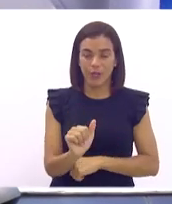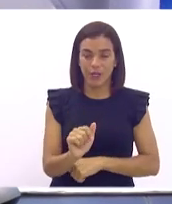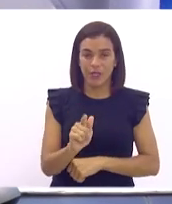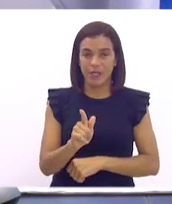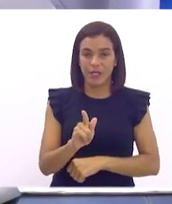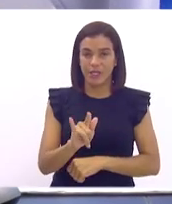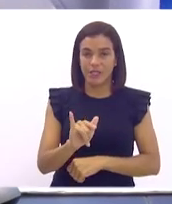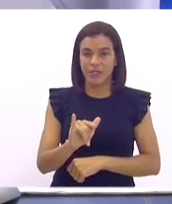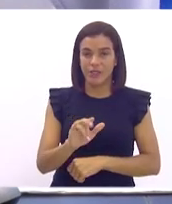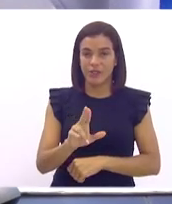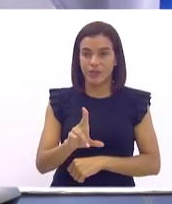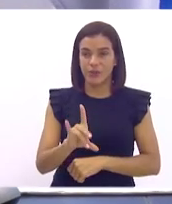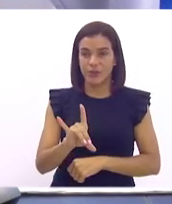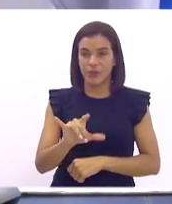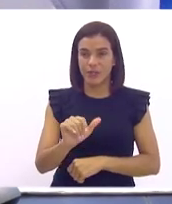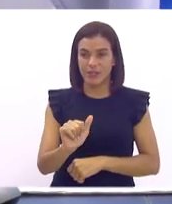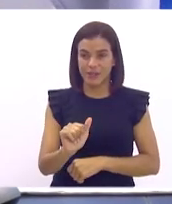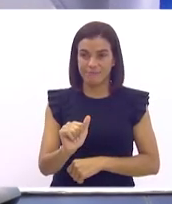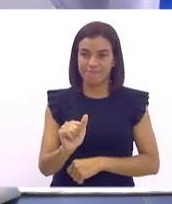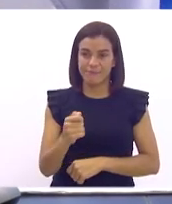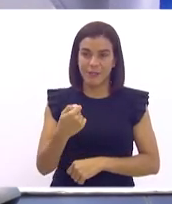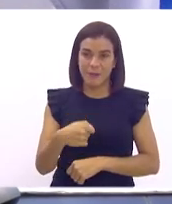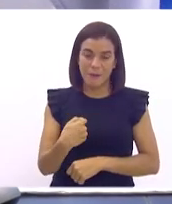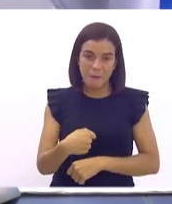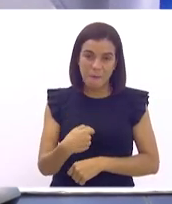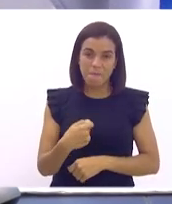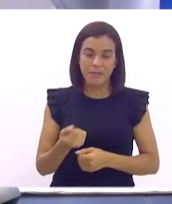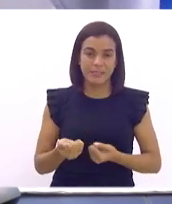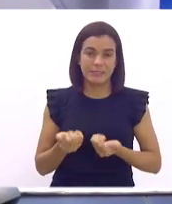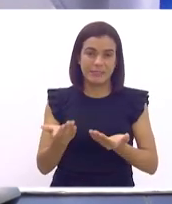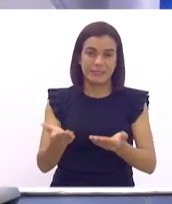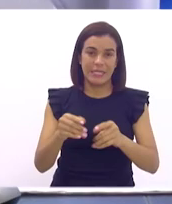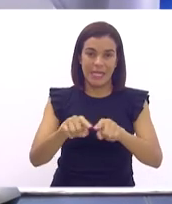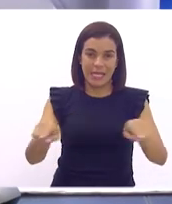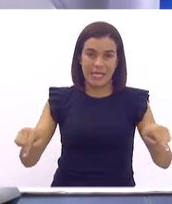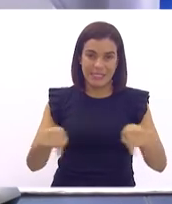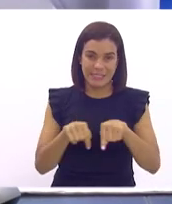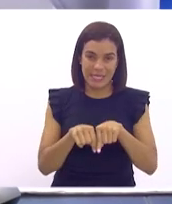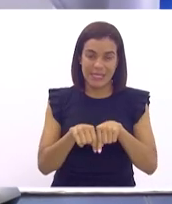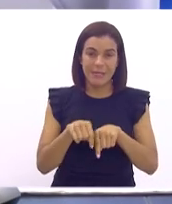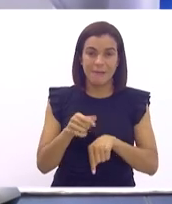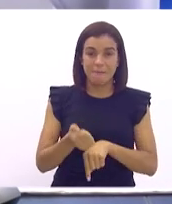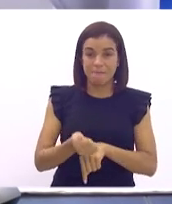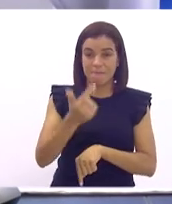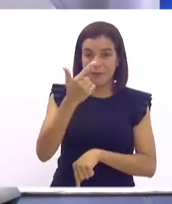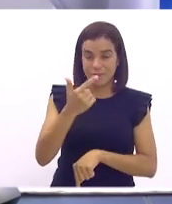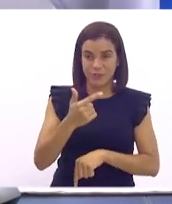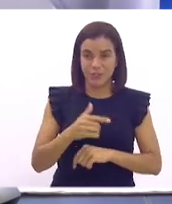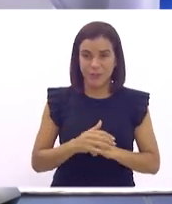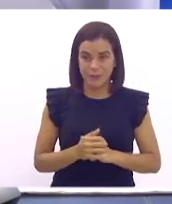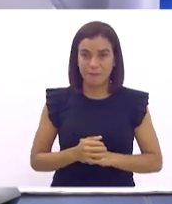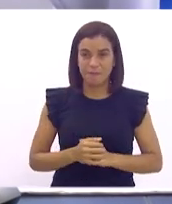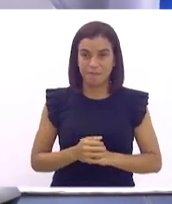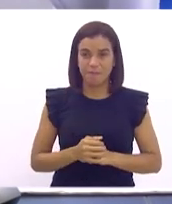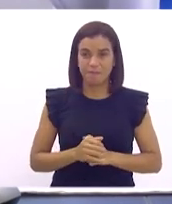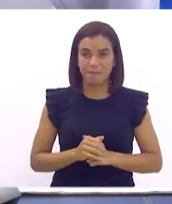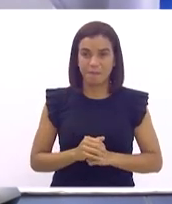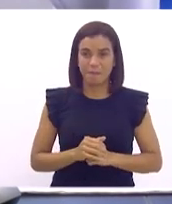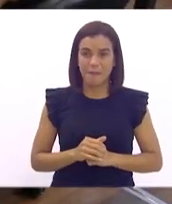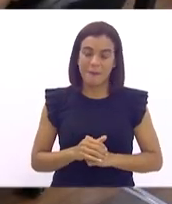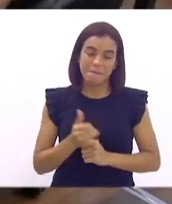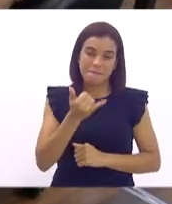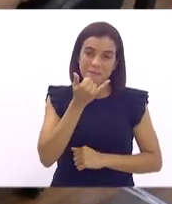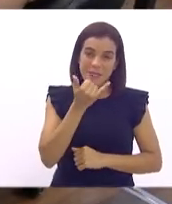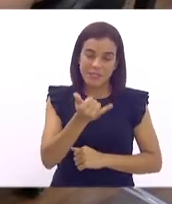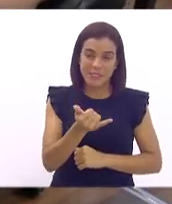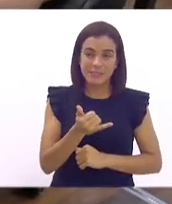doutora Cristina, você é super antipática, mas eu tenho que entregar a sala ao meio-dia que entra outra CPI. Tá. Doutora Júlia, desculpe, justamente no seu momento